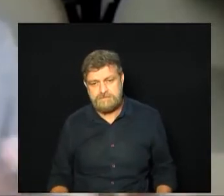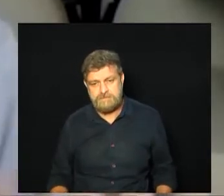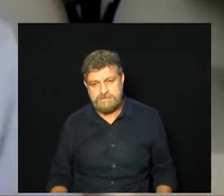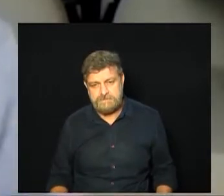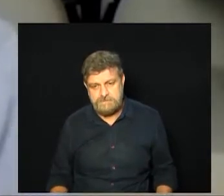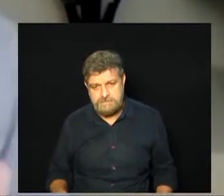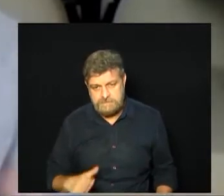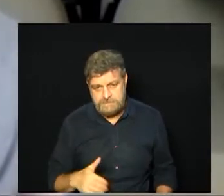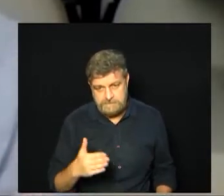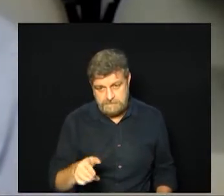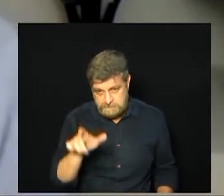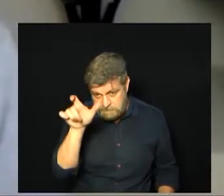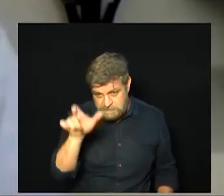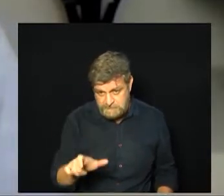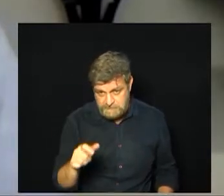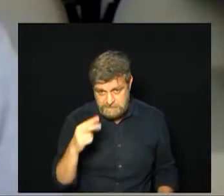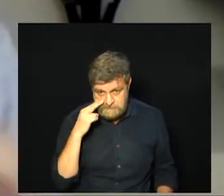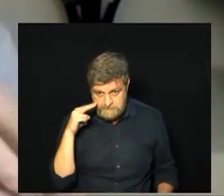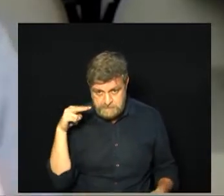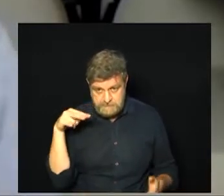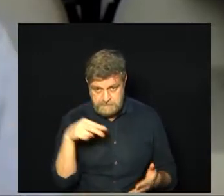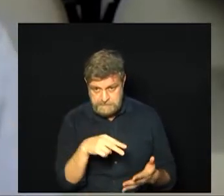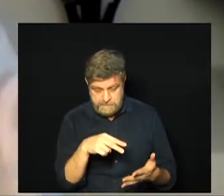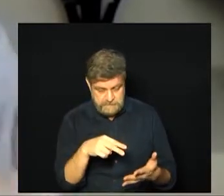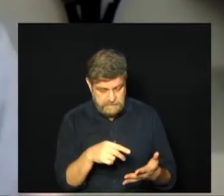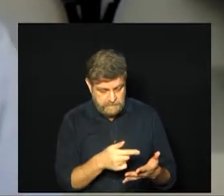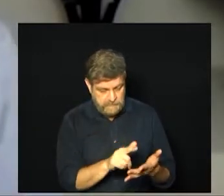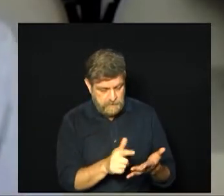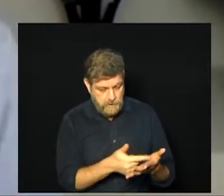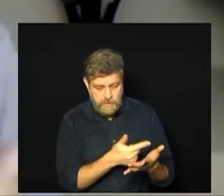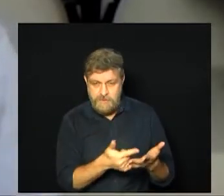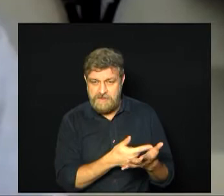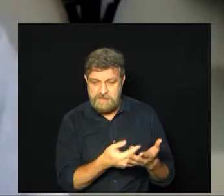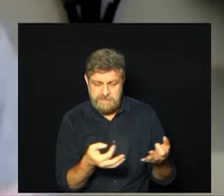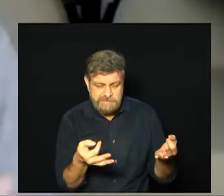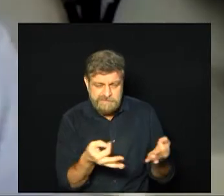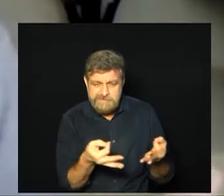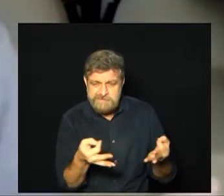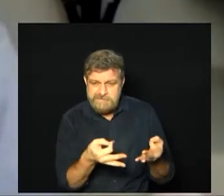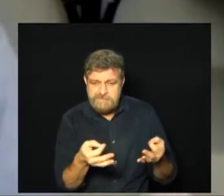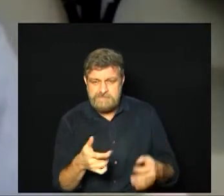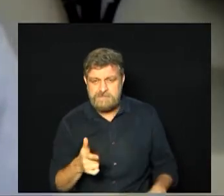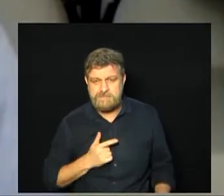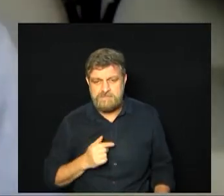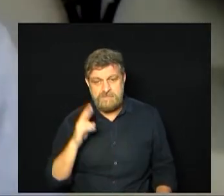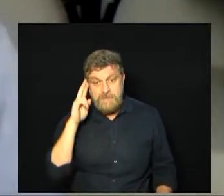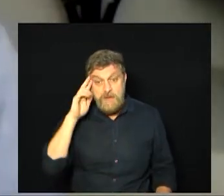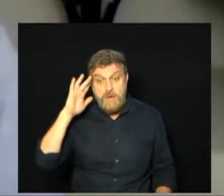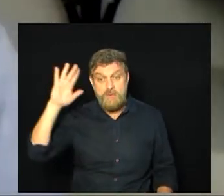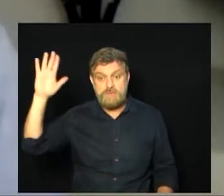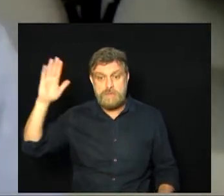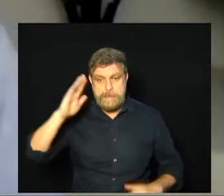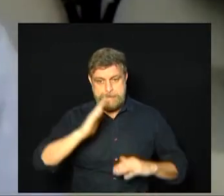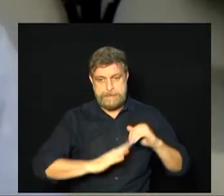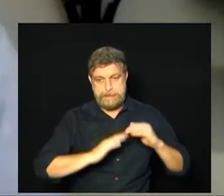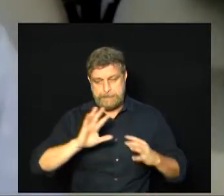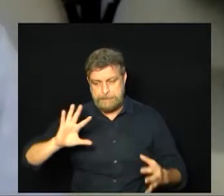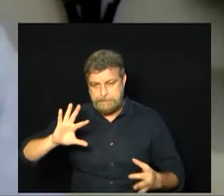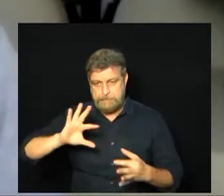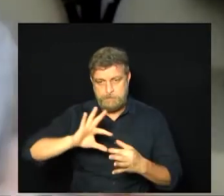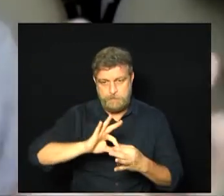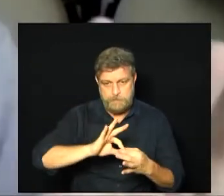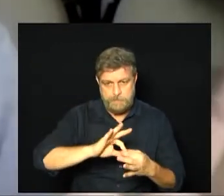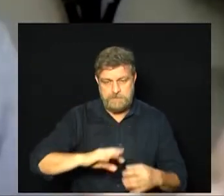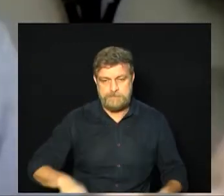Quando você vê traduzido através de um livro bem feito, bem cuidado, é um grande sonho. Então, sempre foi